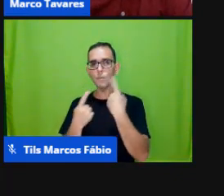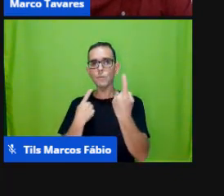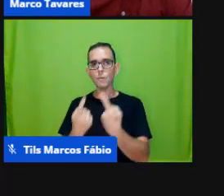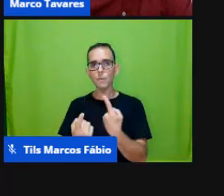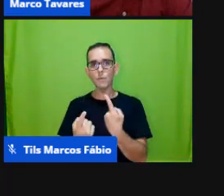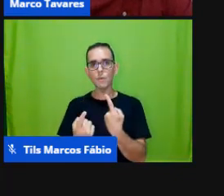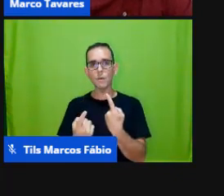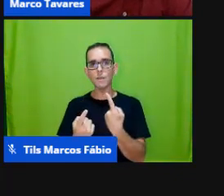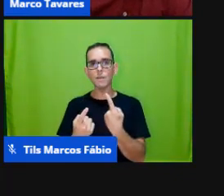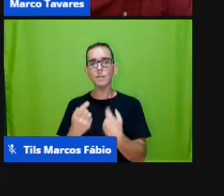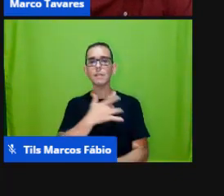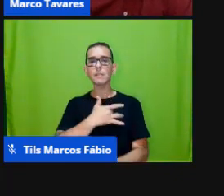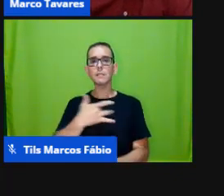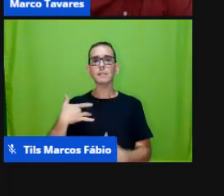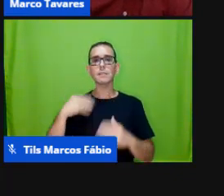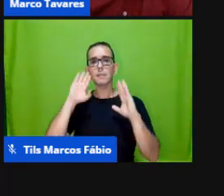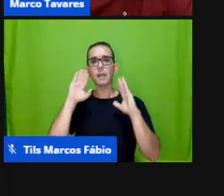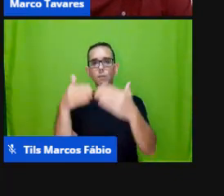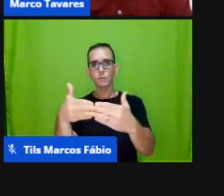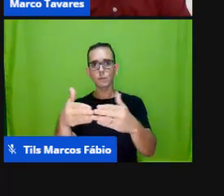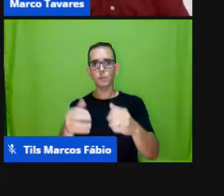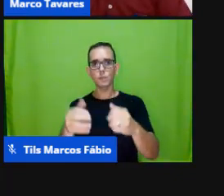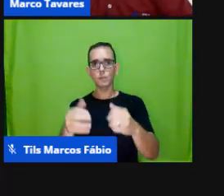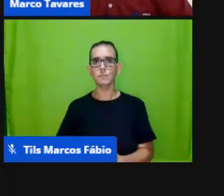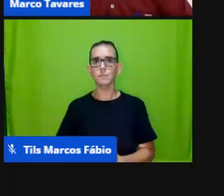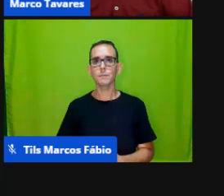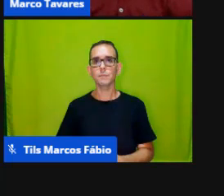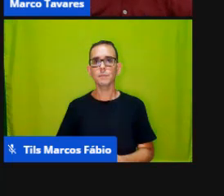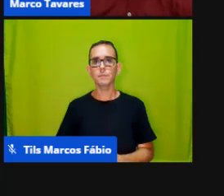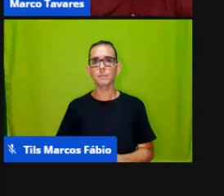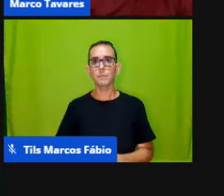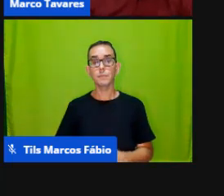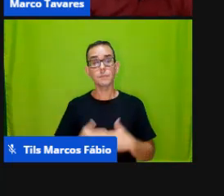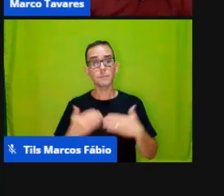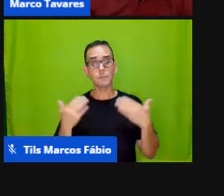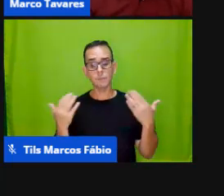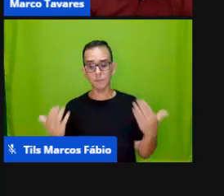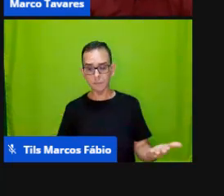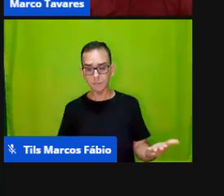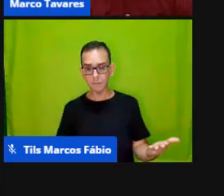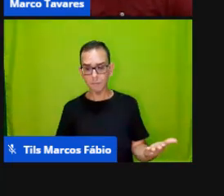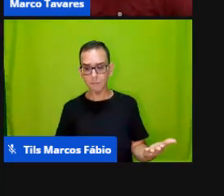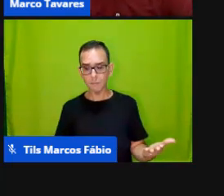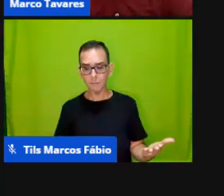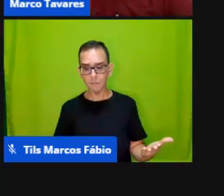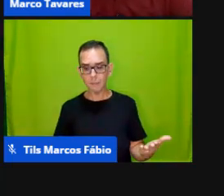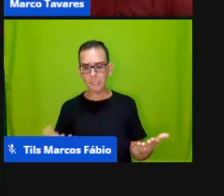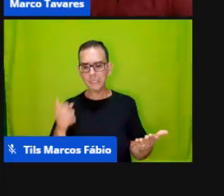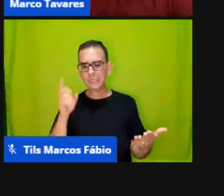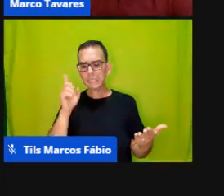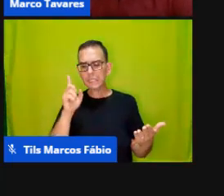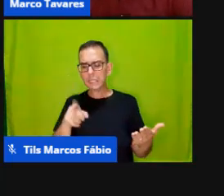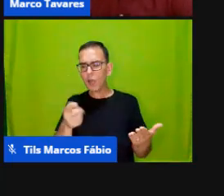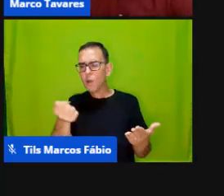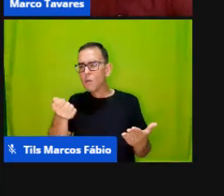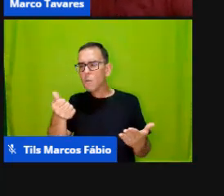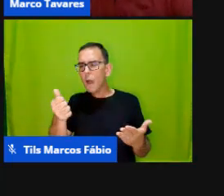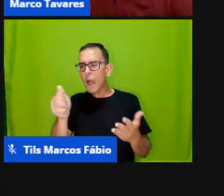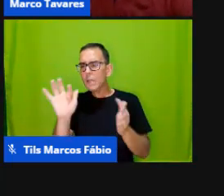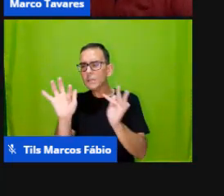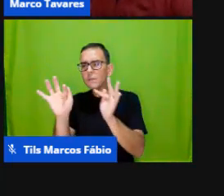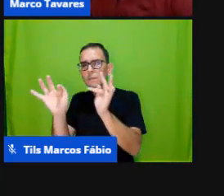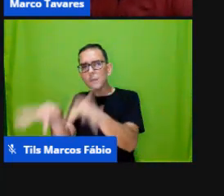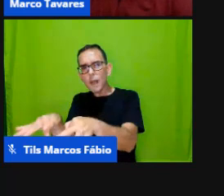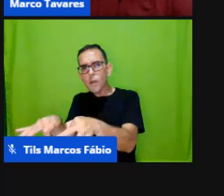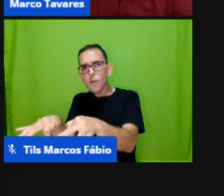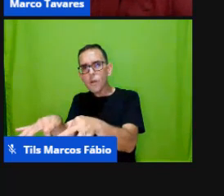da saúde. E aí, já entrando na fase final, né, porque